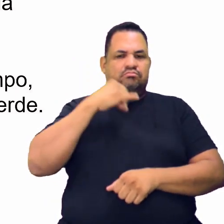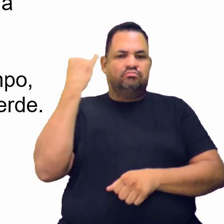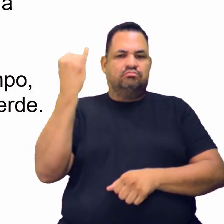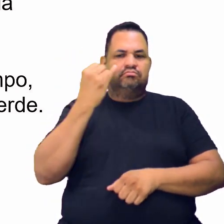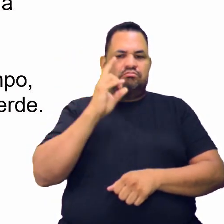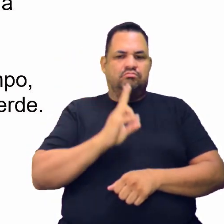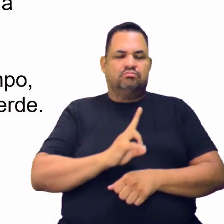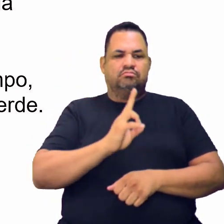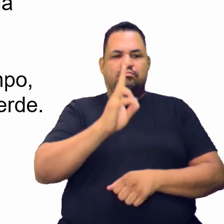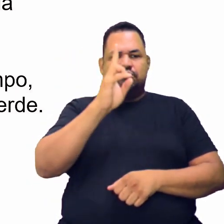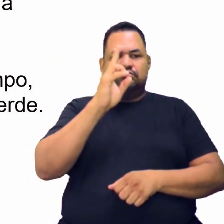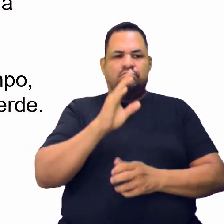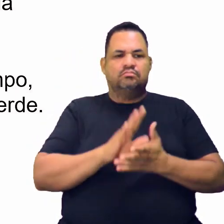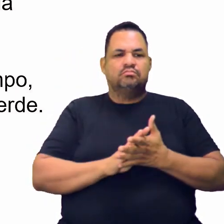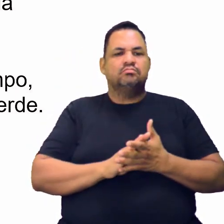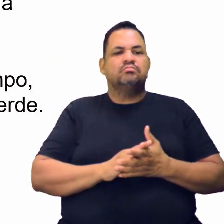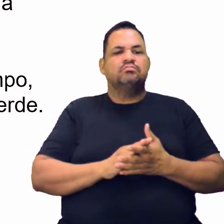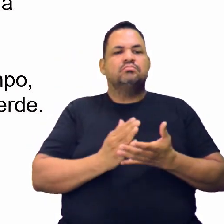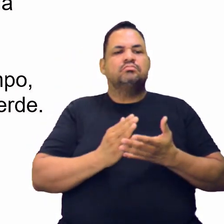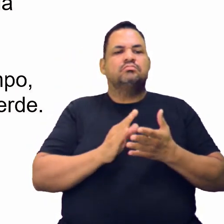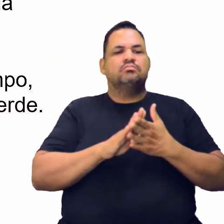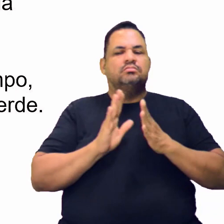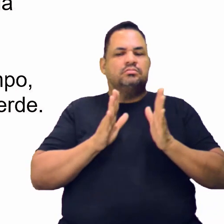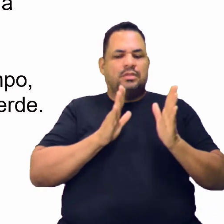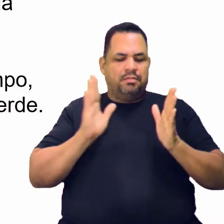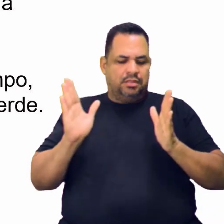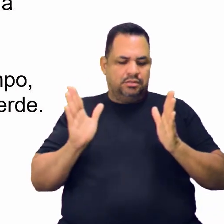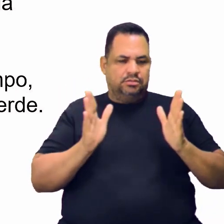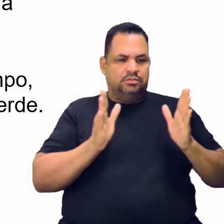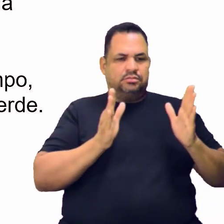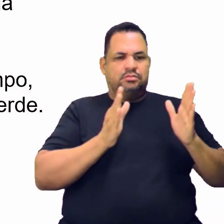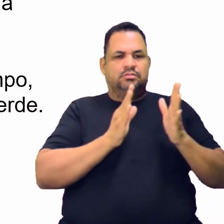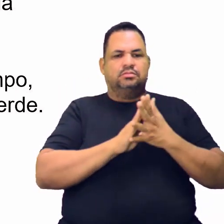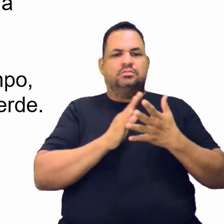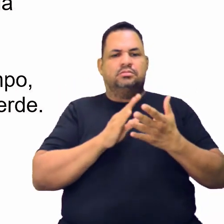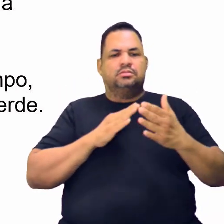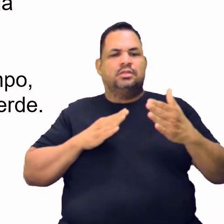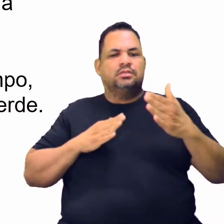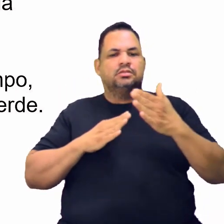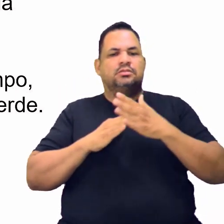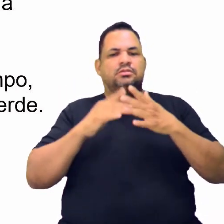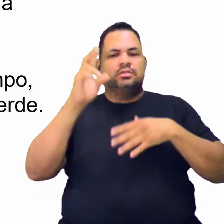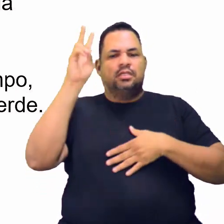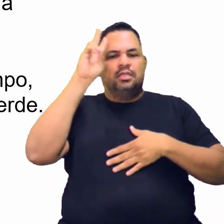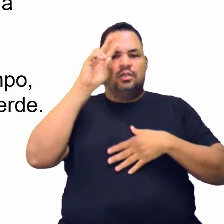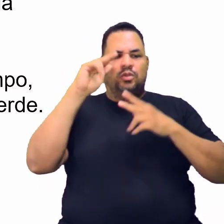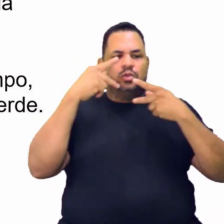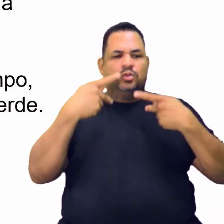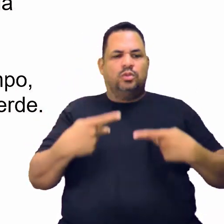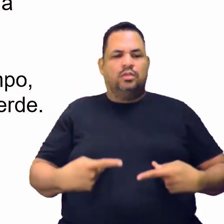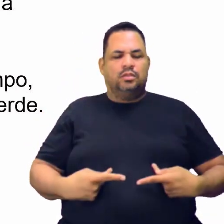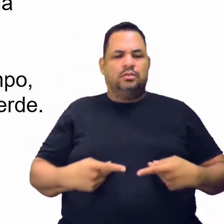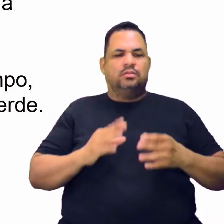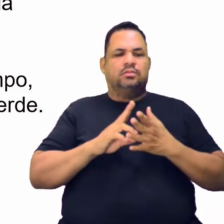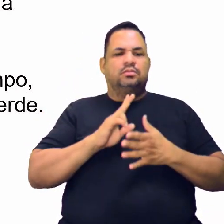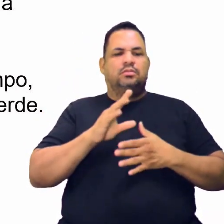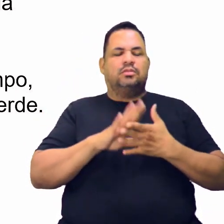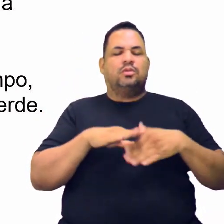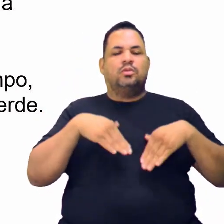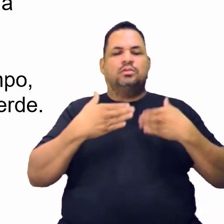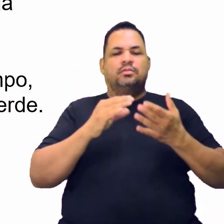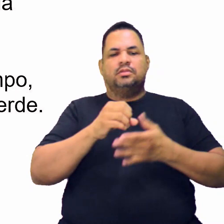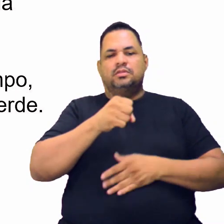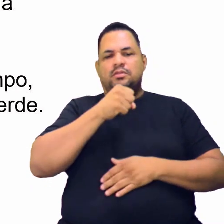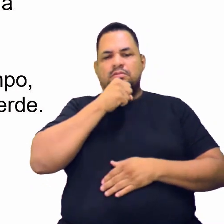essas permanecem. D. A passagem do tempo atinge as lembranças humanas da mesma forma